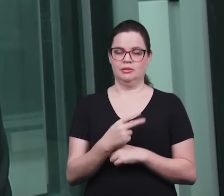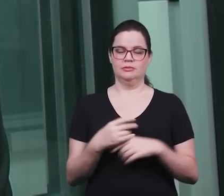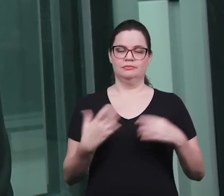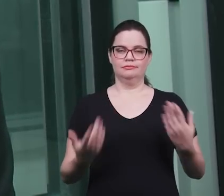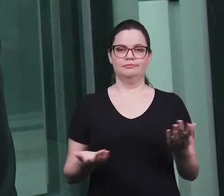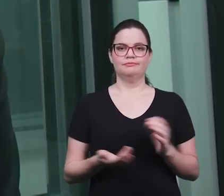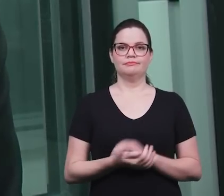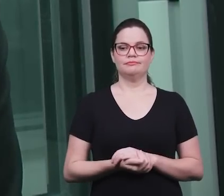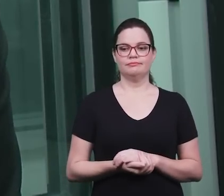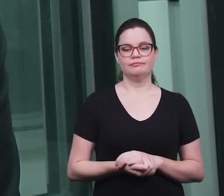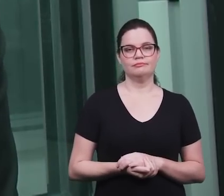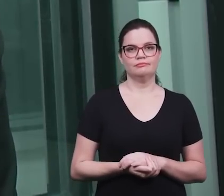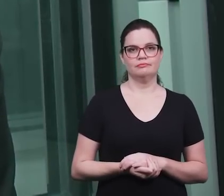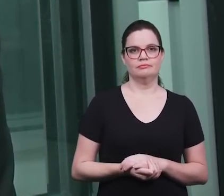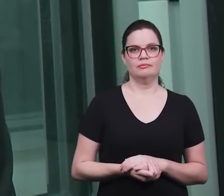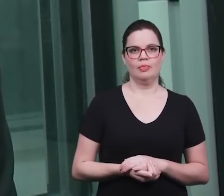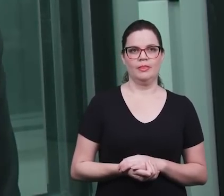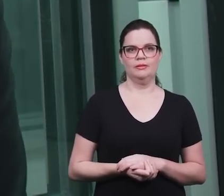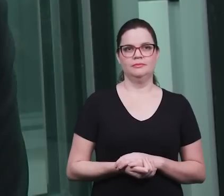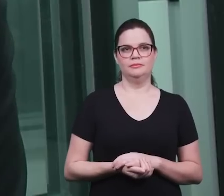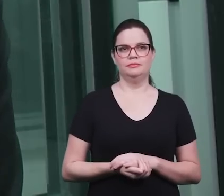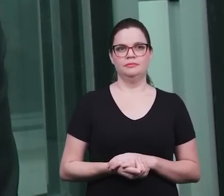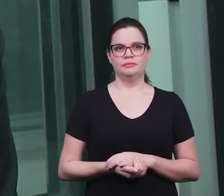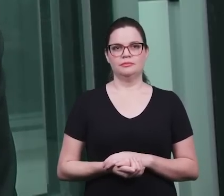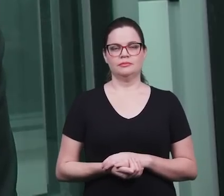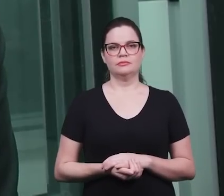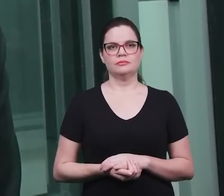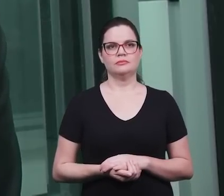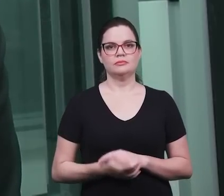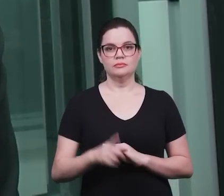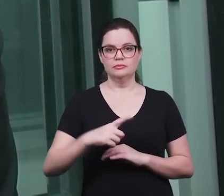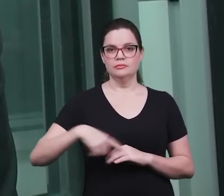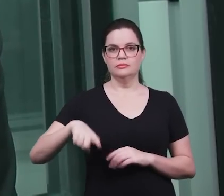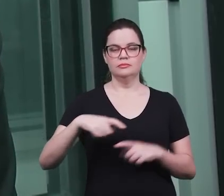o caminho sempre desse de buscar